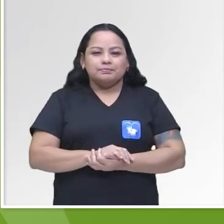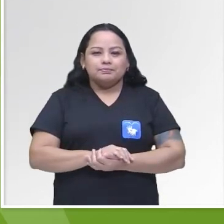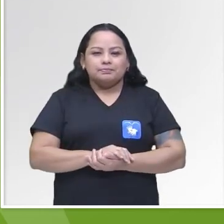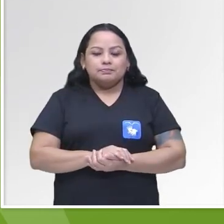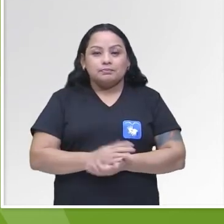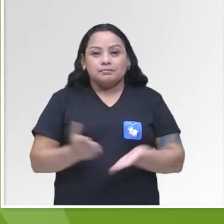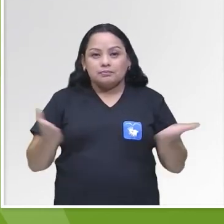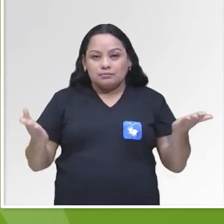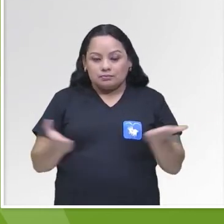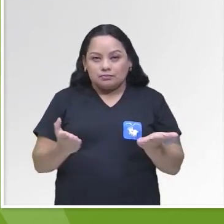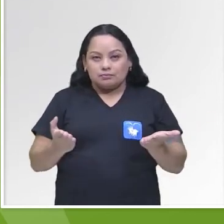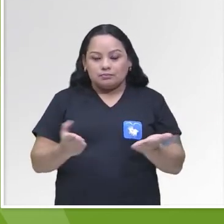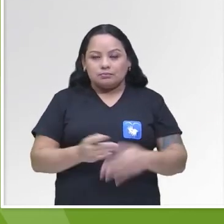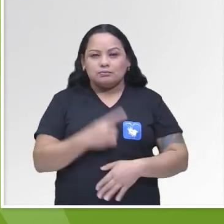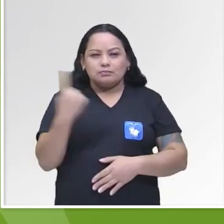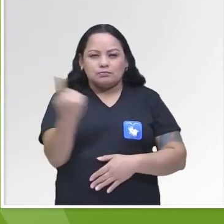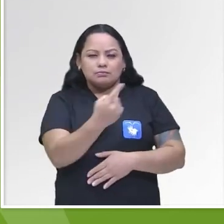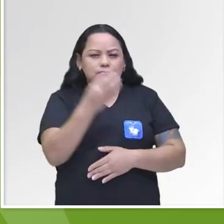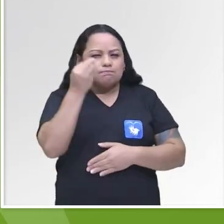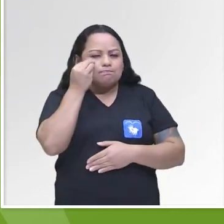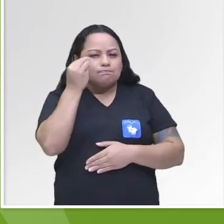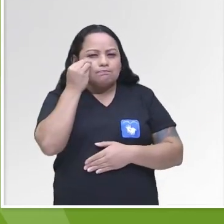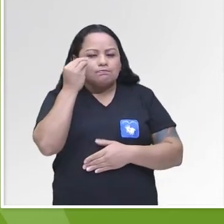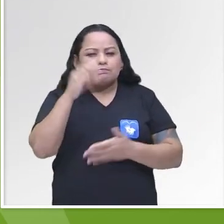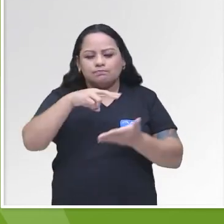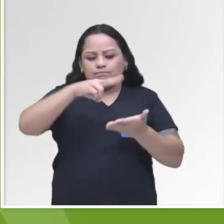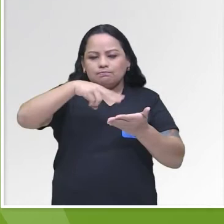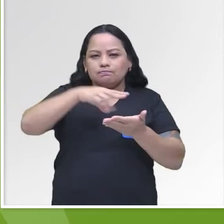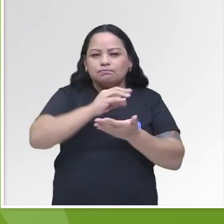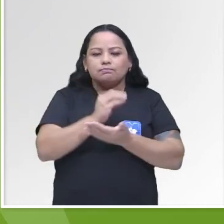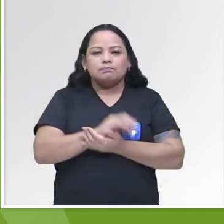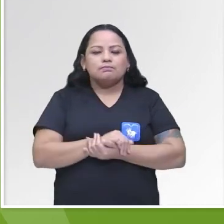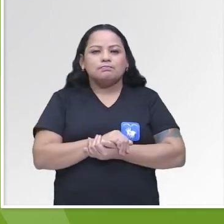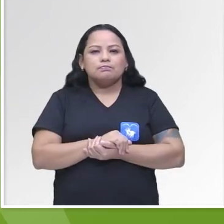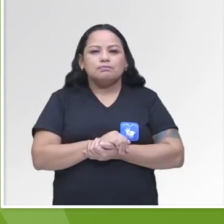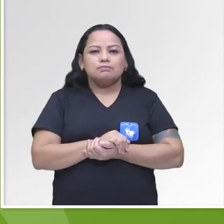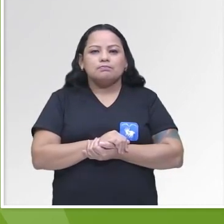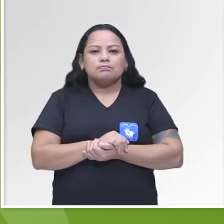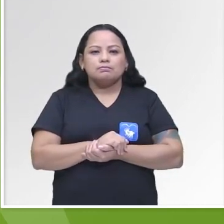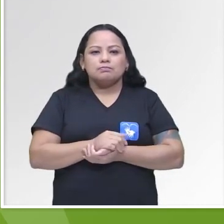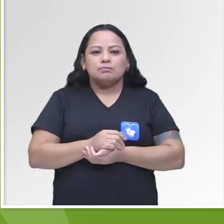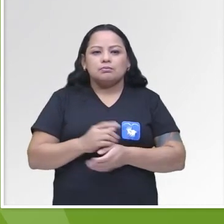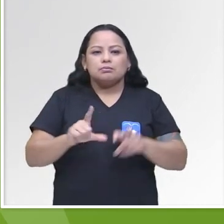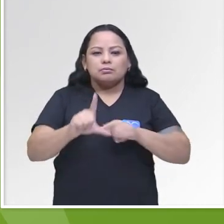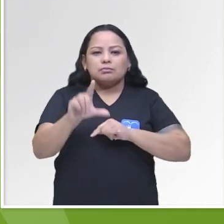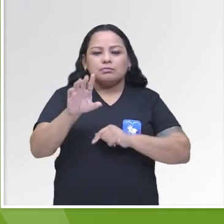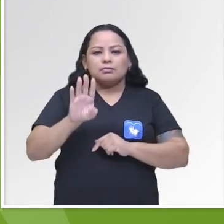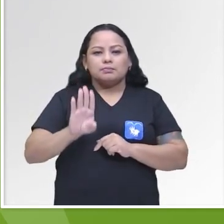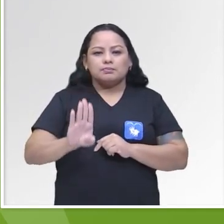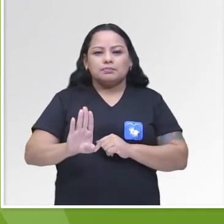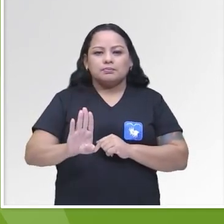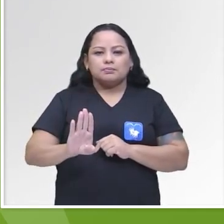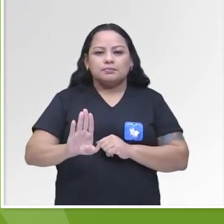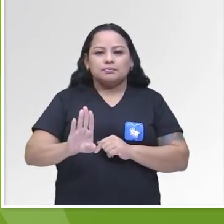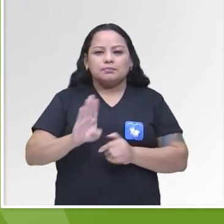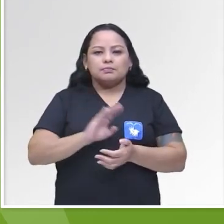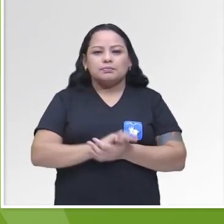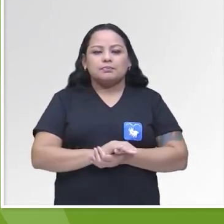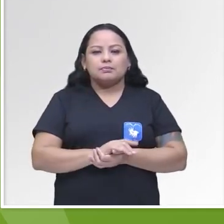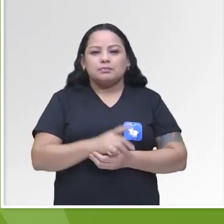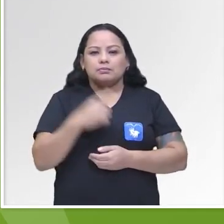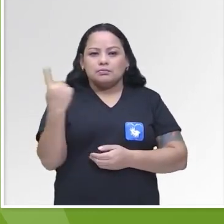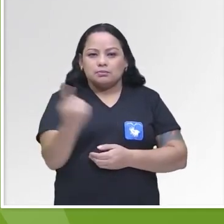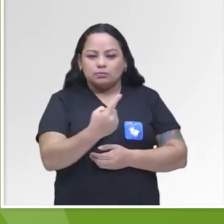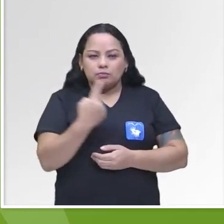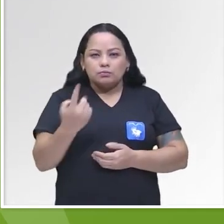Agora a gente vai analisar o composto B, tá bom? Então a